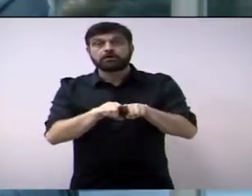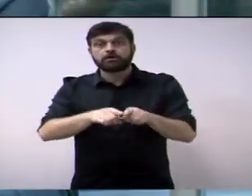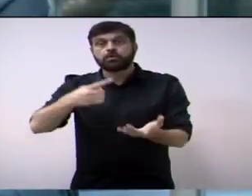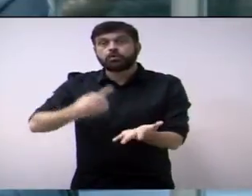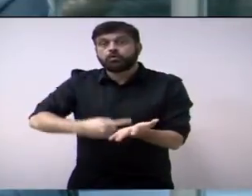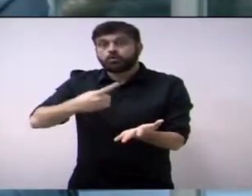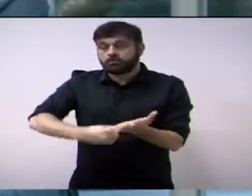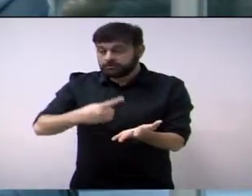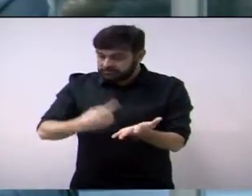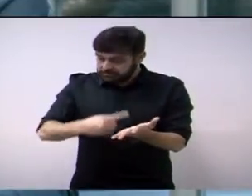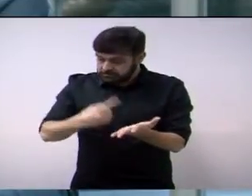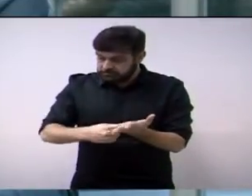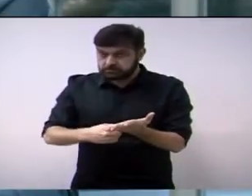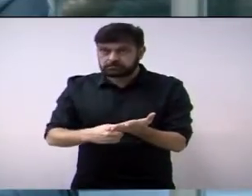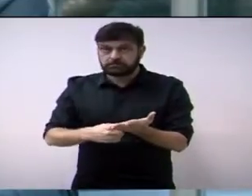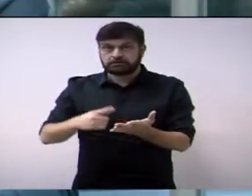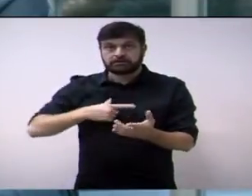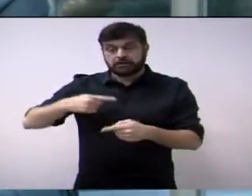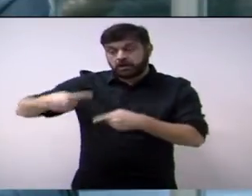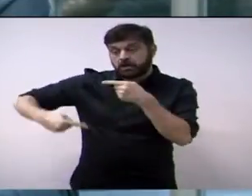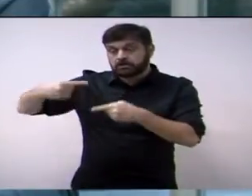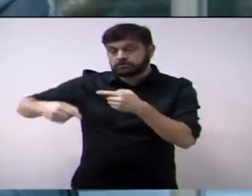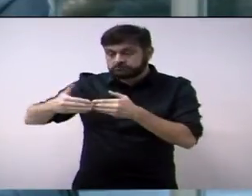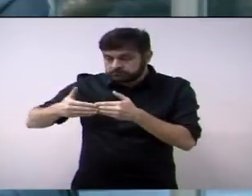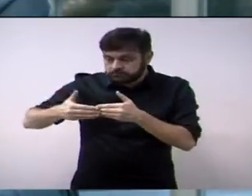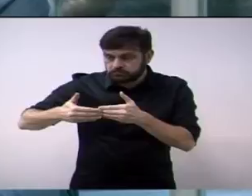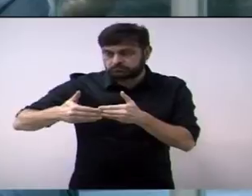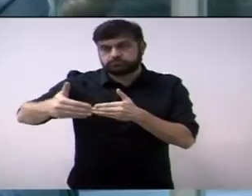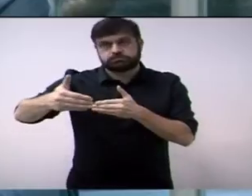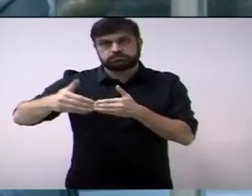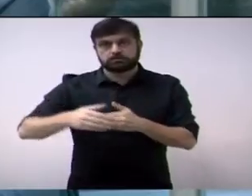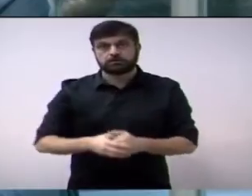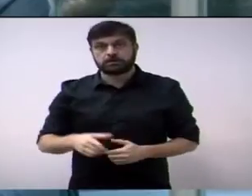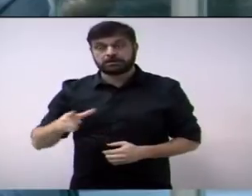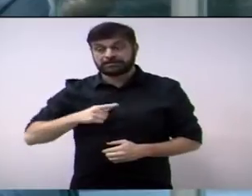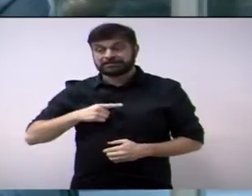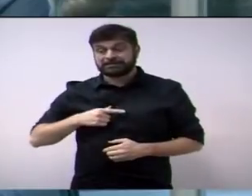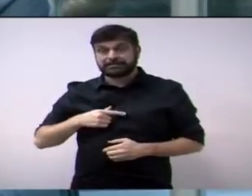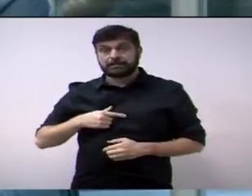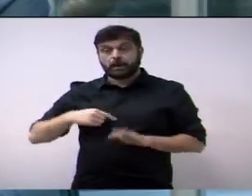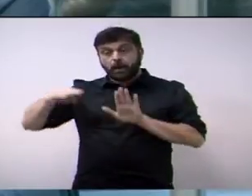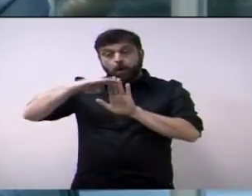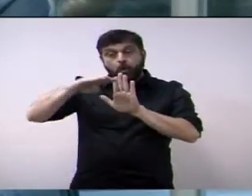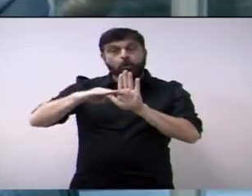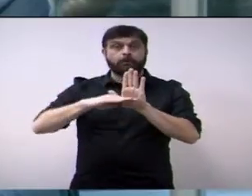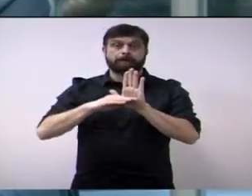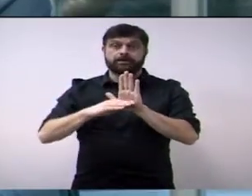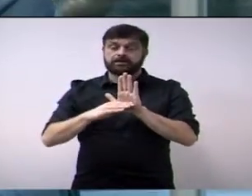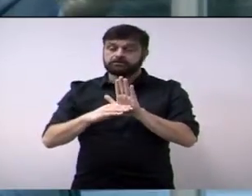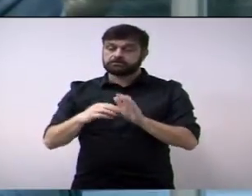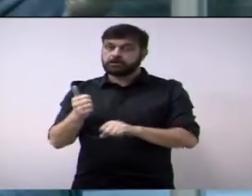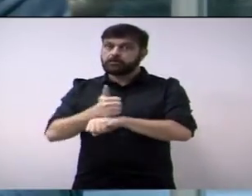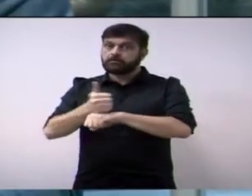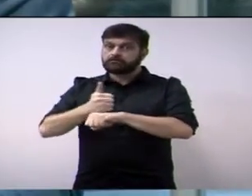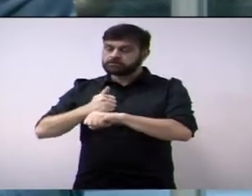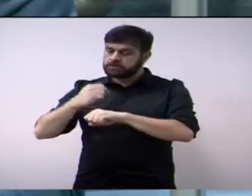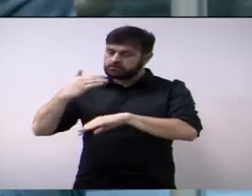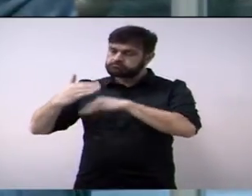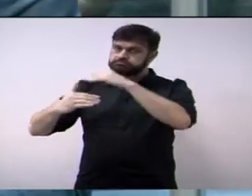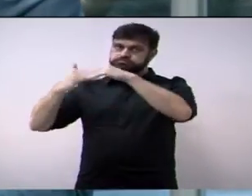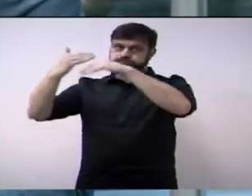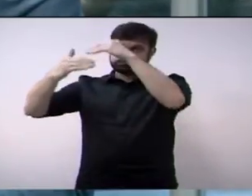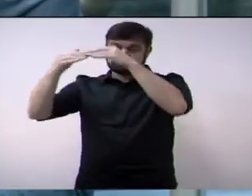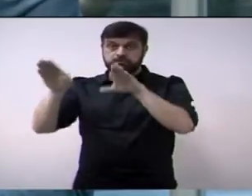de início imediato da discussão do PCCV, Plano de Cargos de Carreira e Remuneração, através de indicados